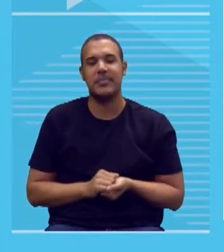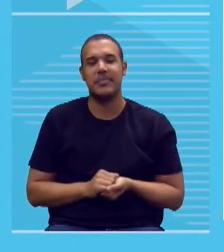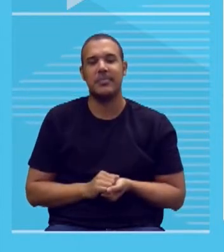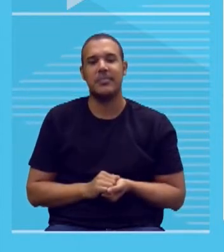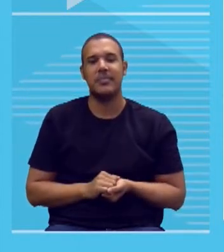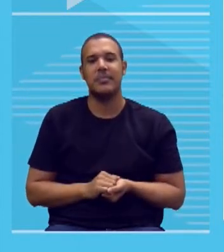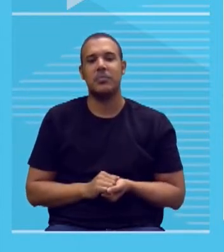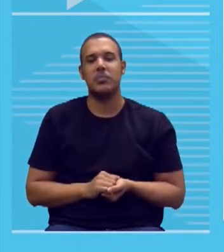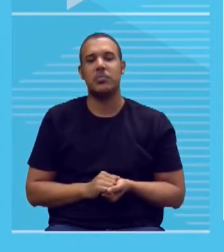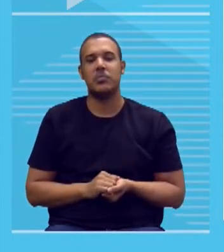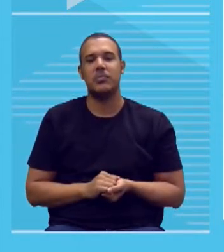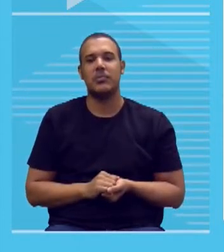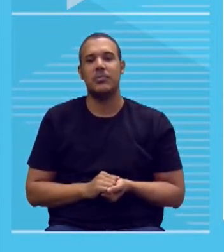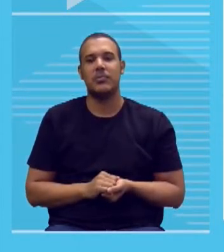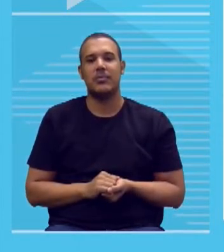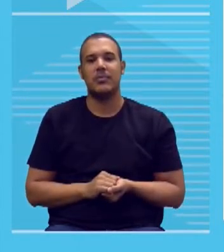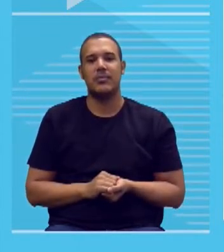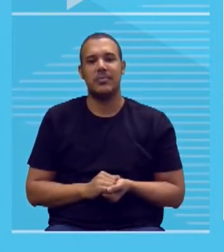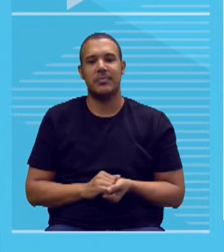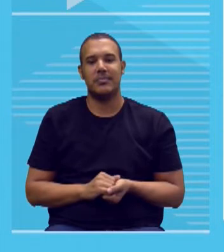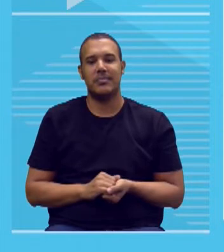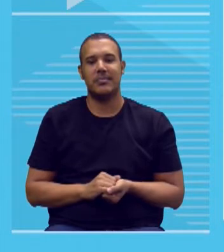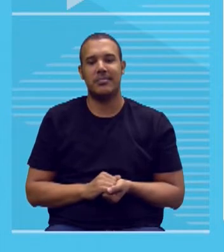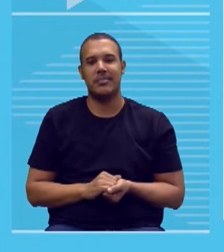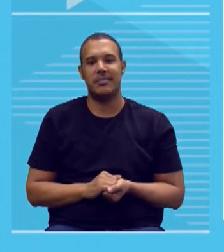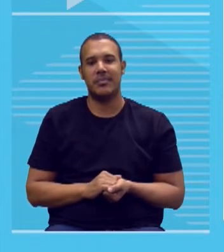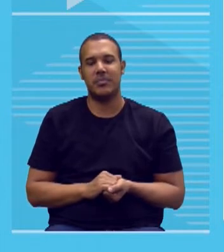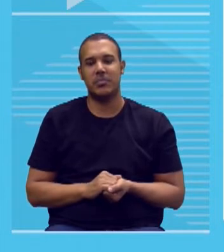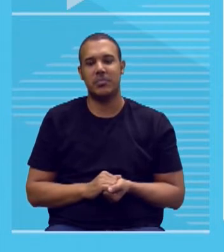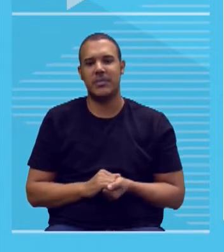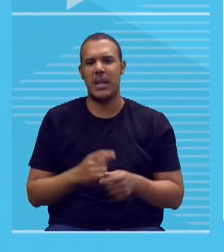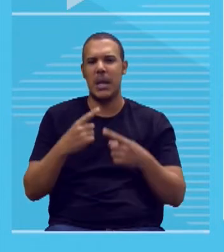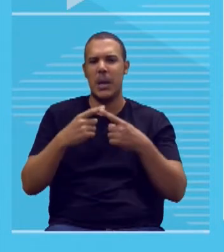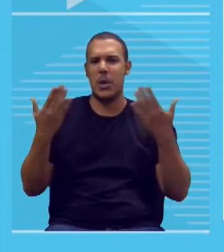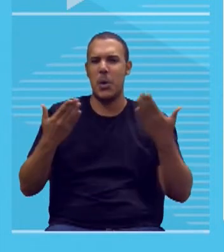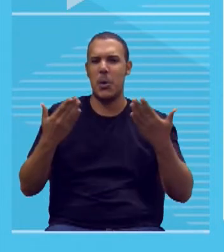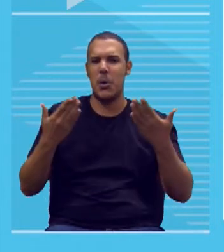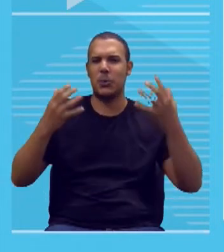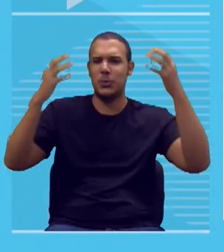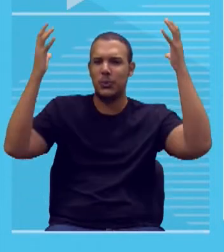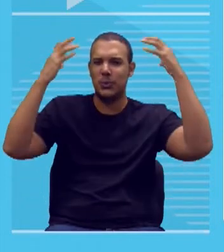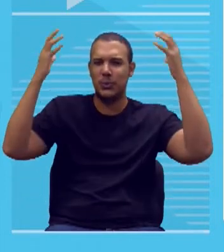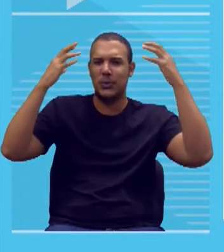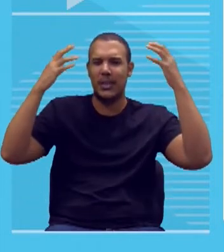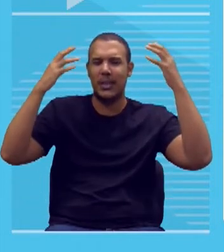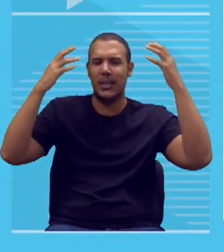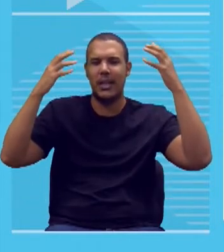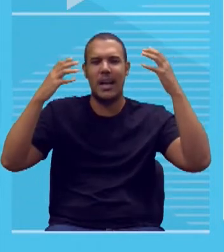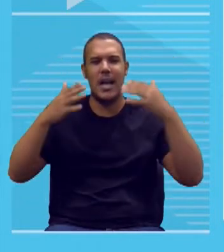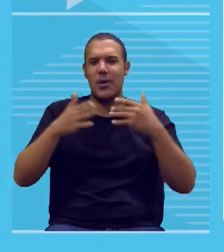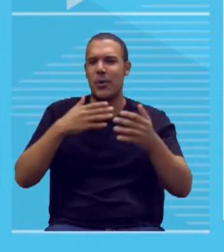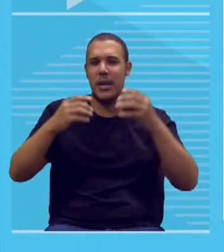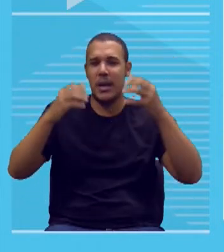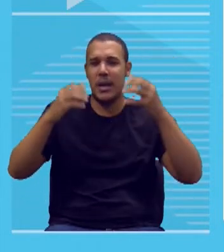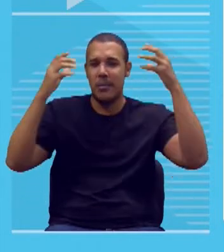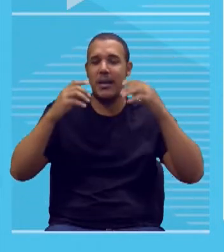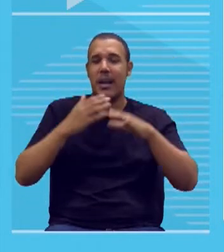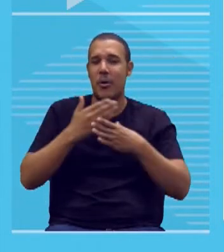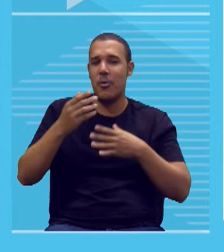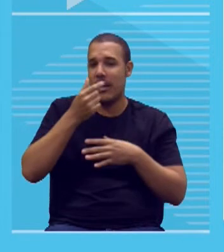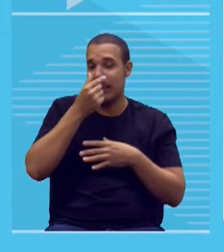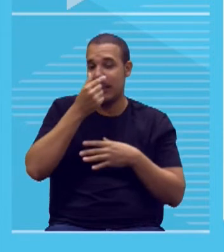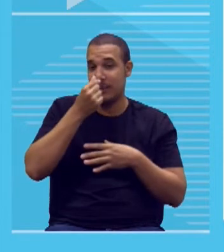né Pois é porque deu uns pingo Zinho aqui e aí o cabra dá um dá um pingado fica logo